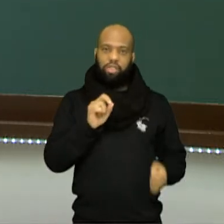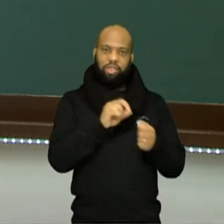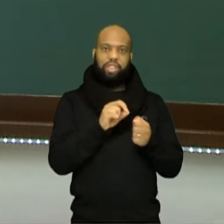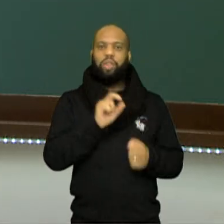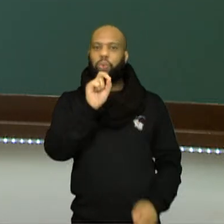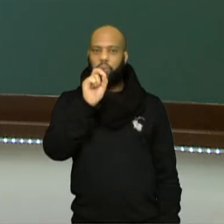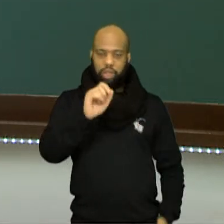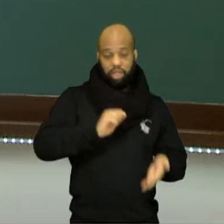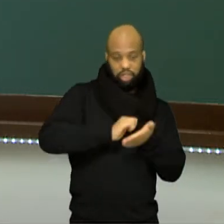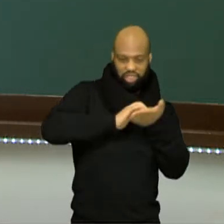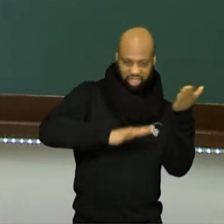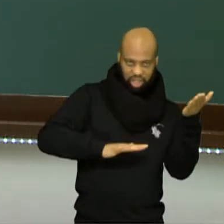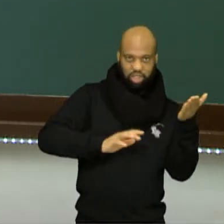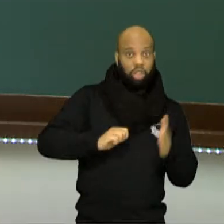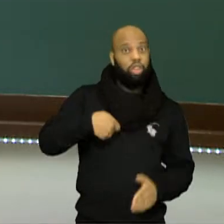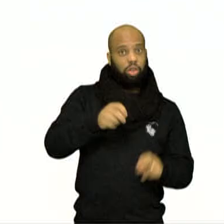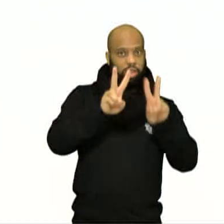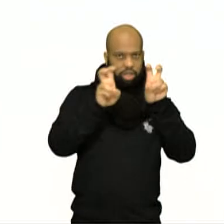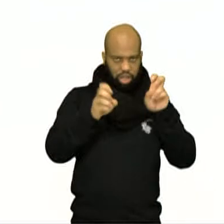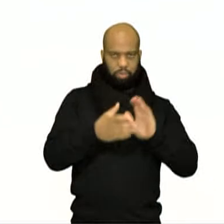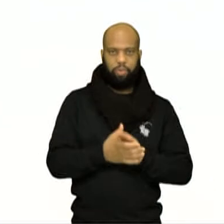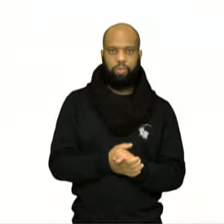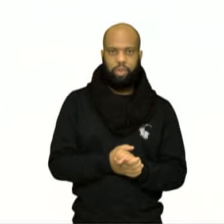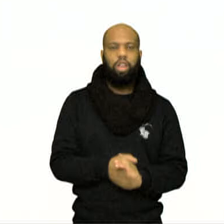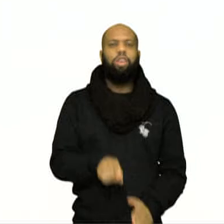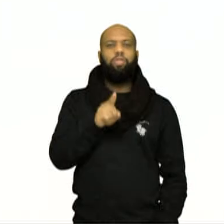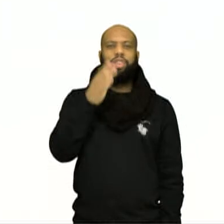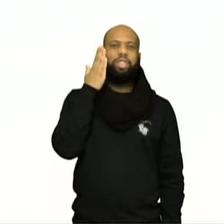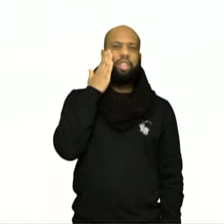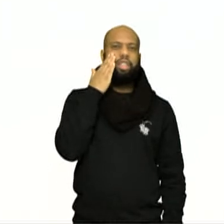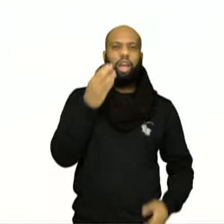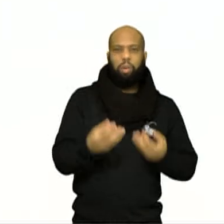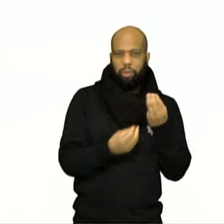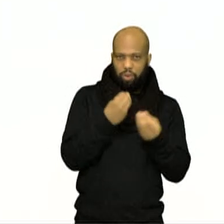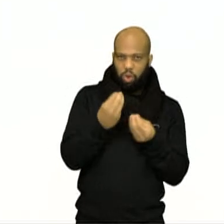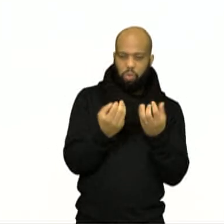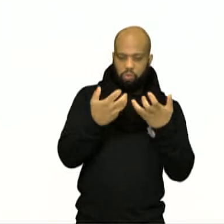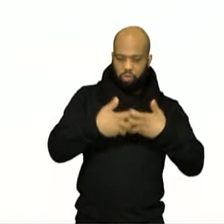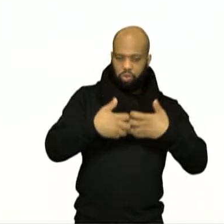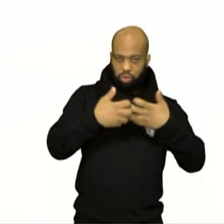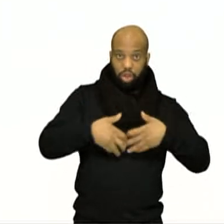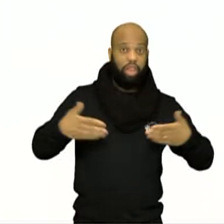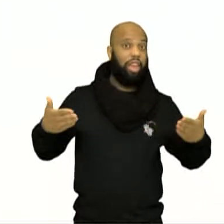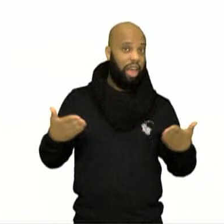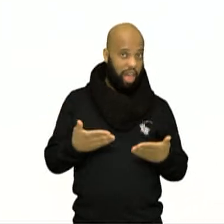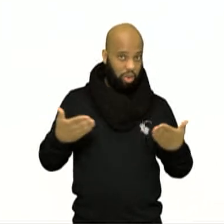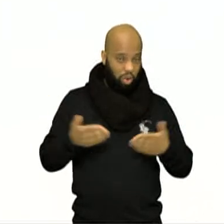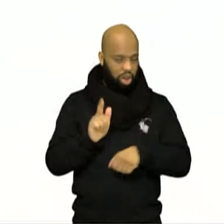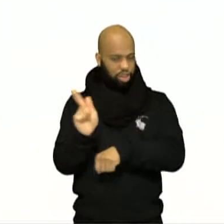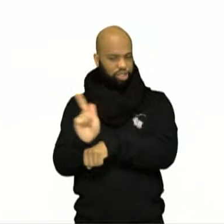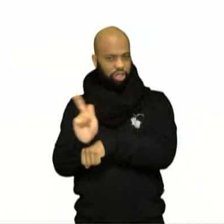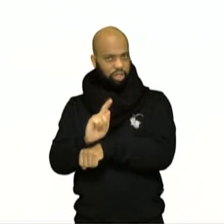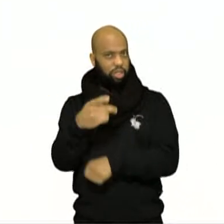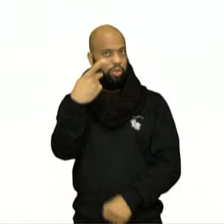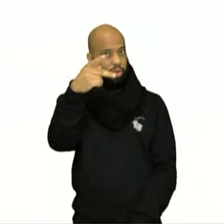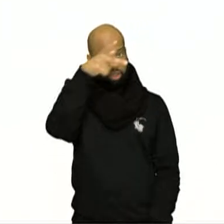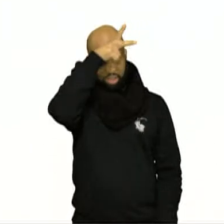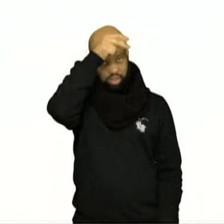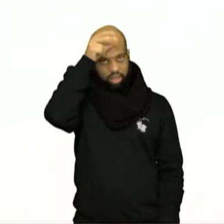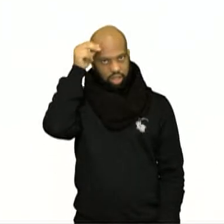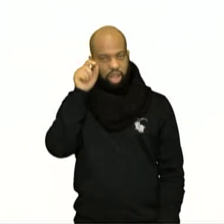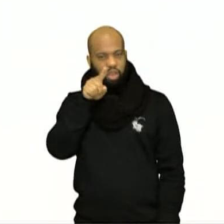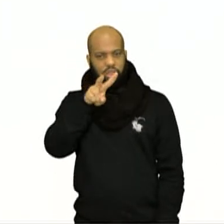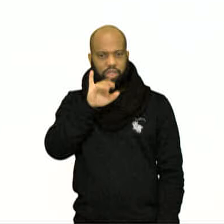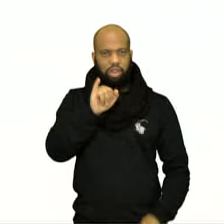isso? Então, você sabe como funciona a atual gestão do seu município? Eu quero que vocês pesquisem.